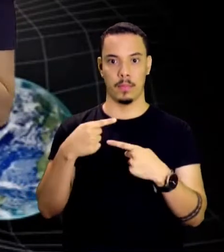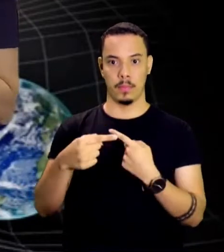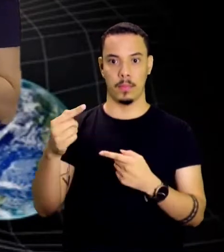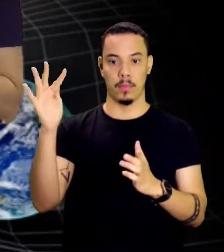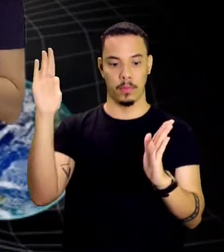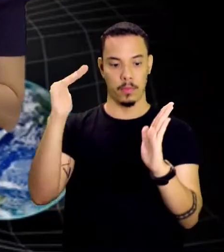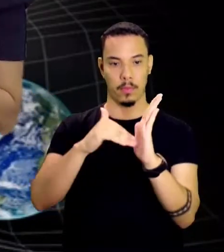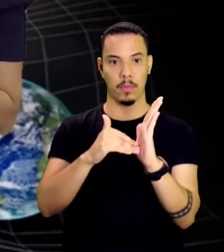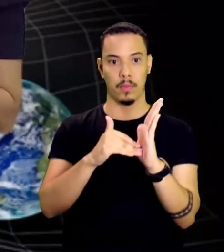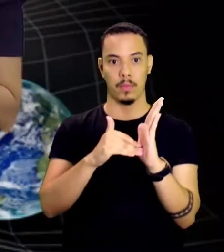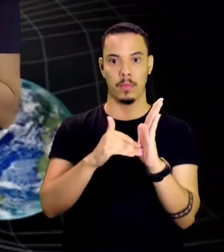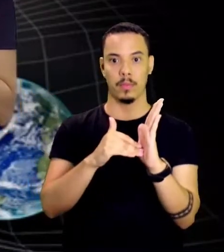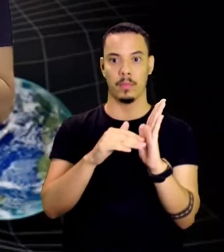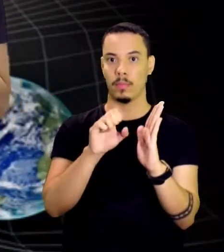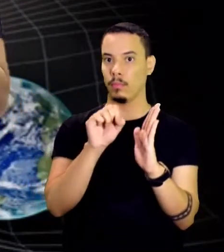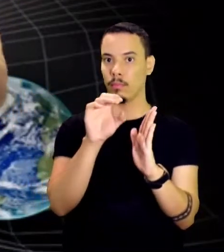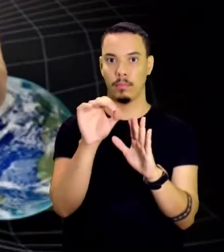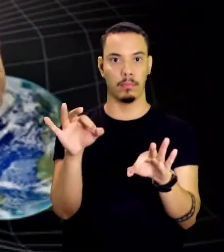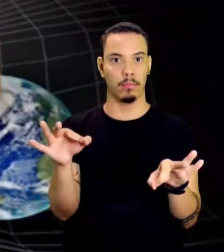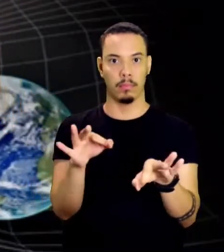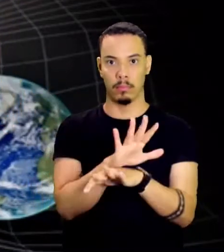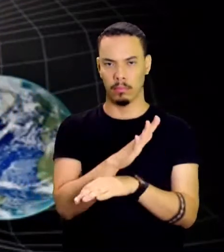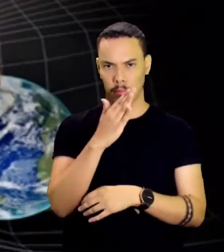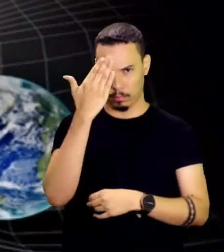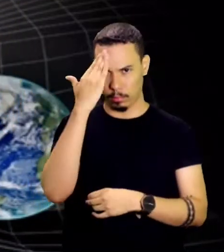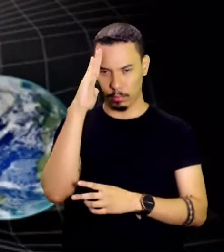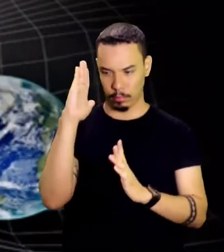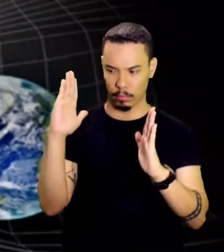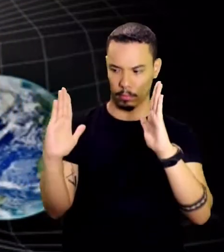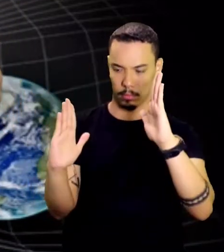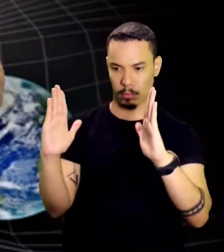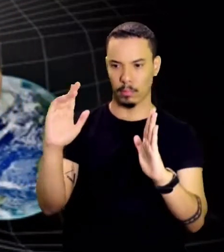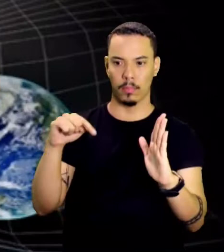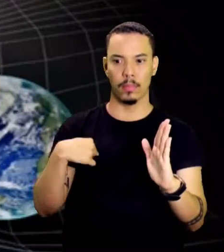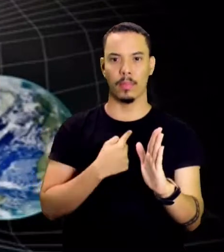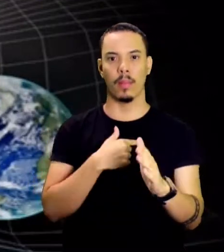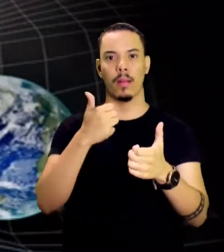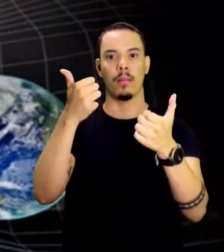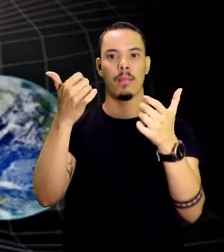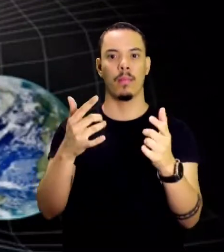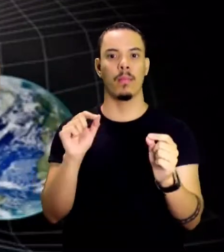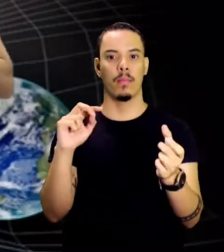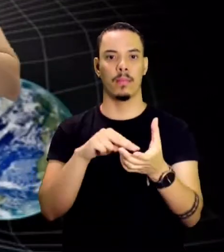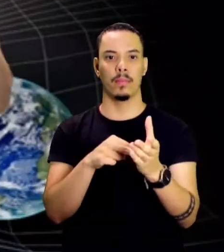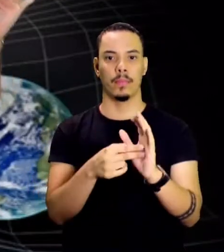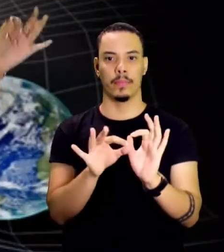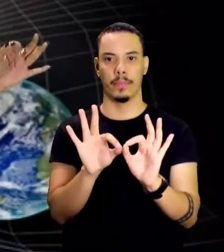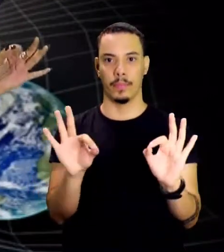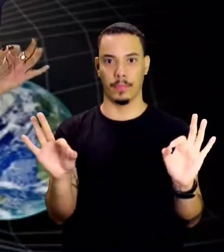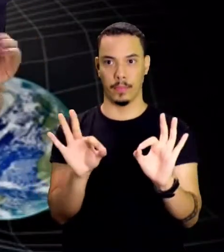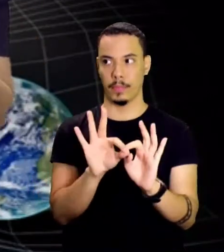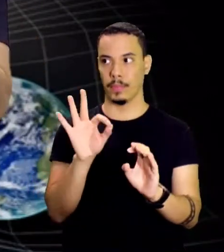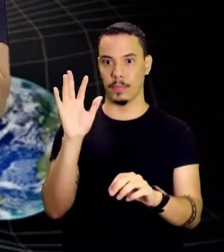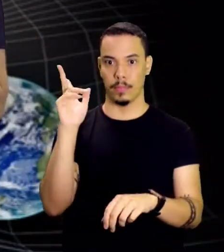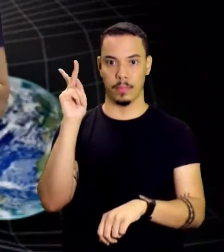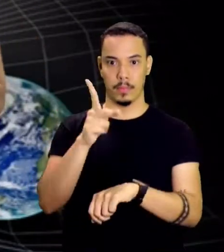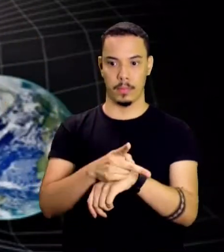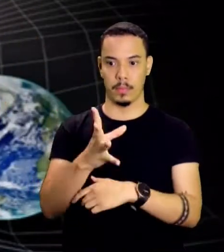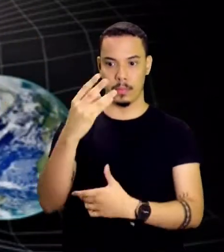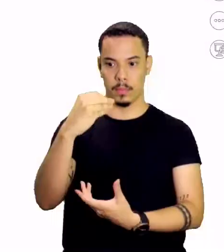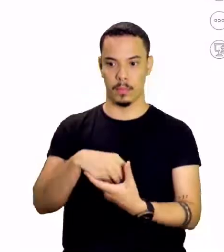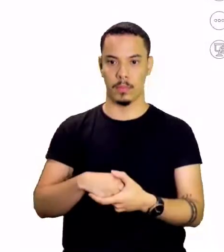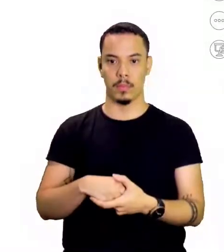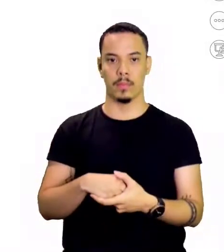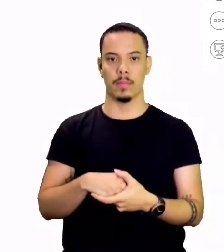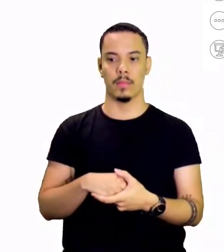no instante final 80 entenderam pessoal só para a gente frisar e o quê que é a distância percorrida EA posição vamos